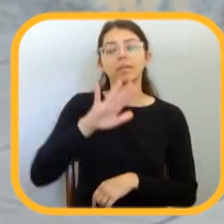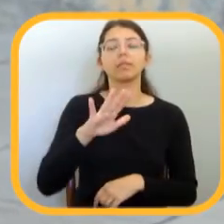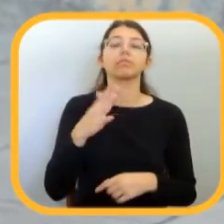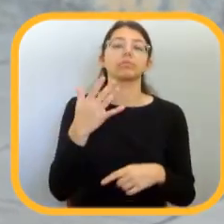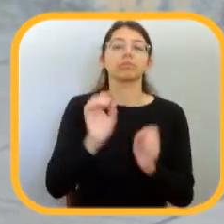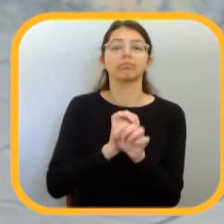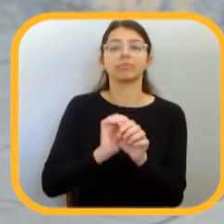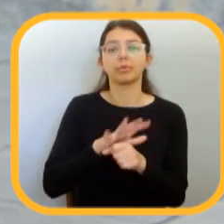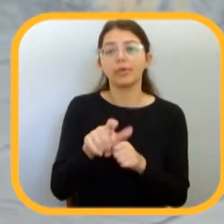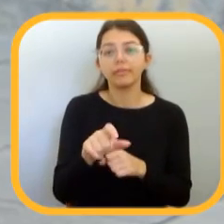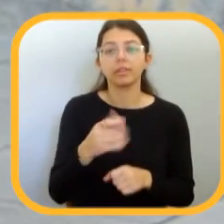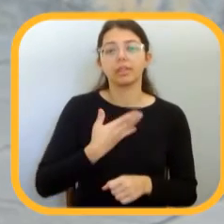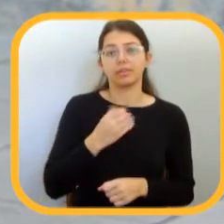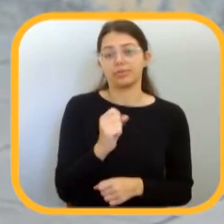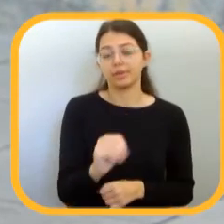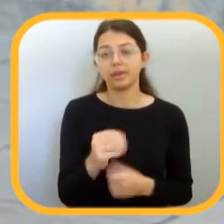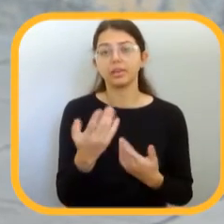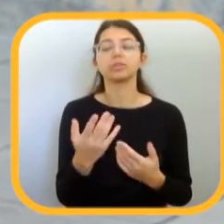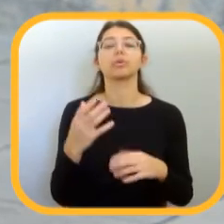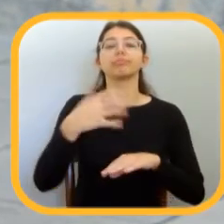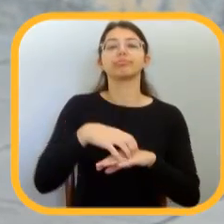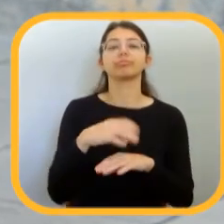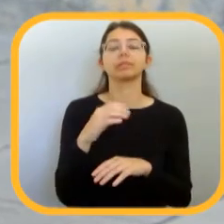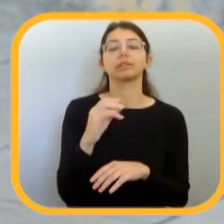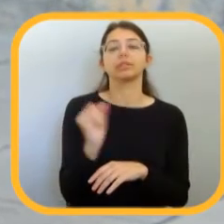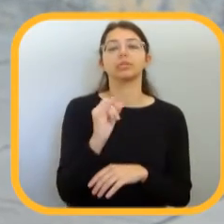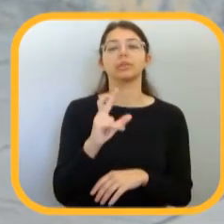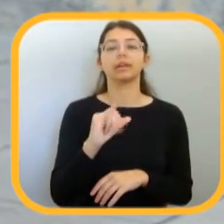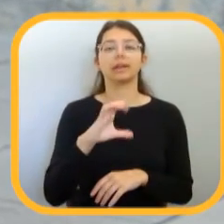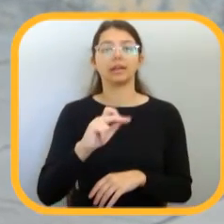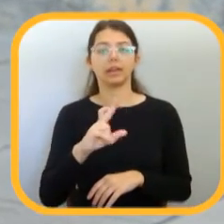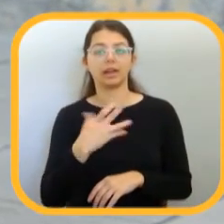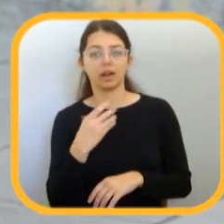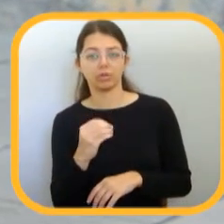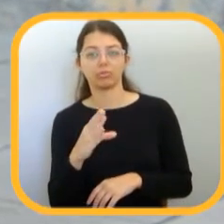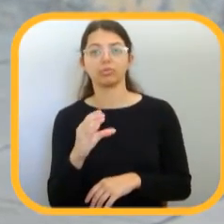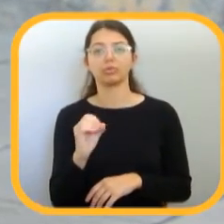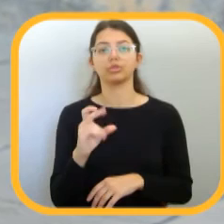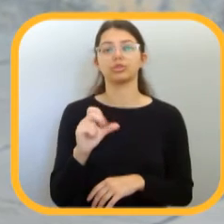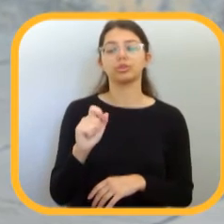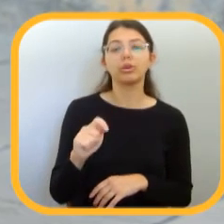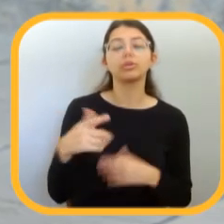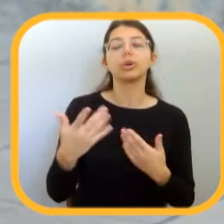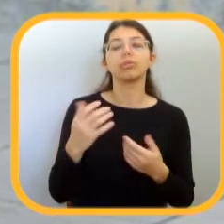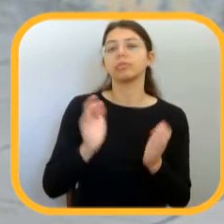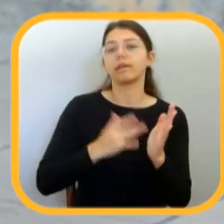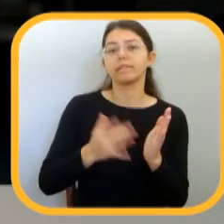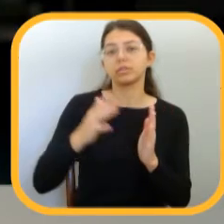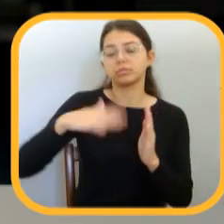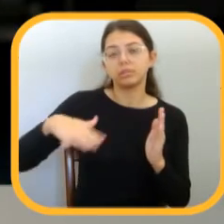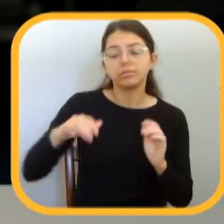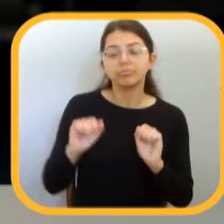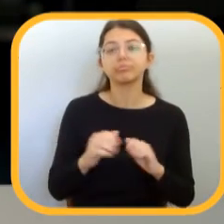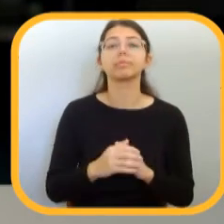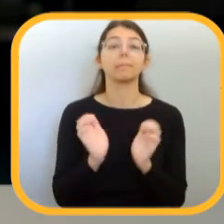causa do Covid, DGS, o Instituto Nacional Ricardo Jorge, por exemplo. Internacionalmente, por exemplo, a revista The Science.